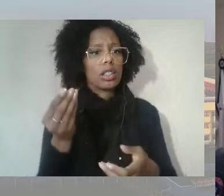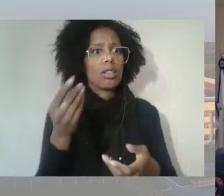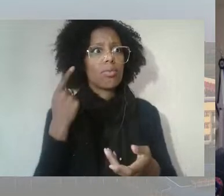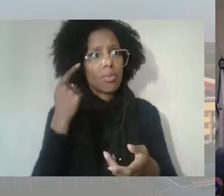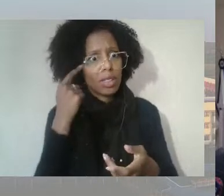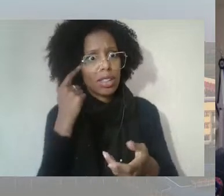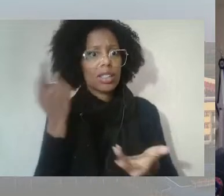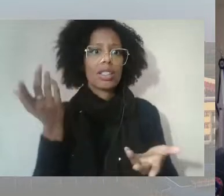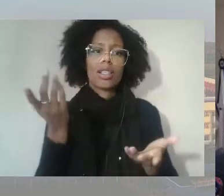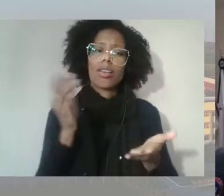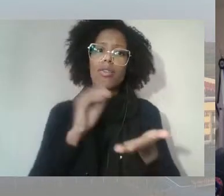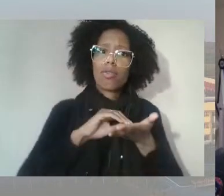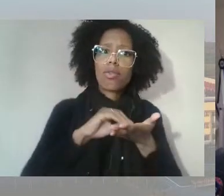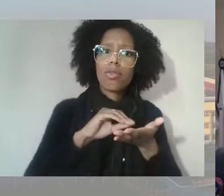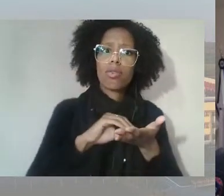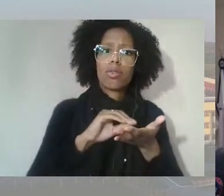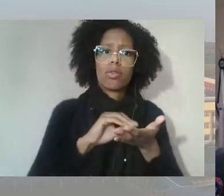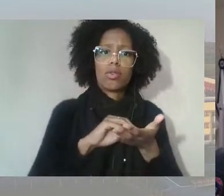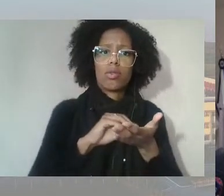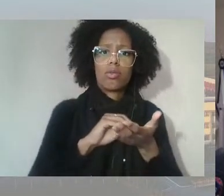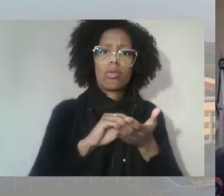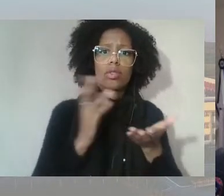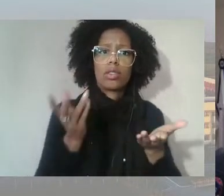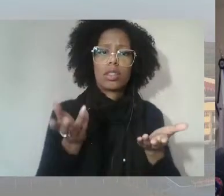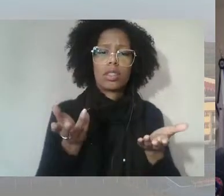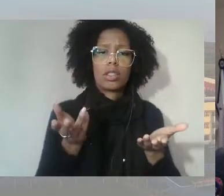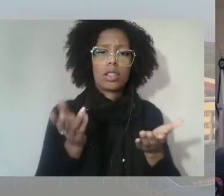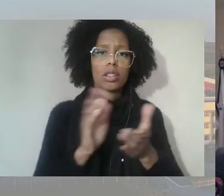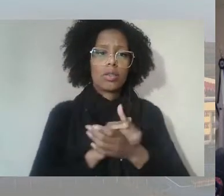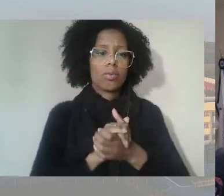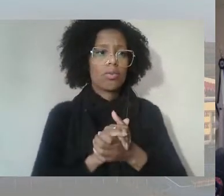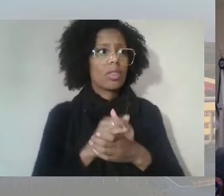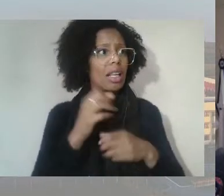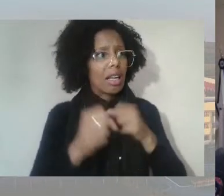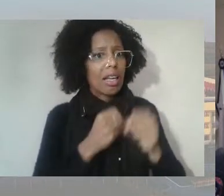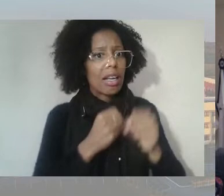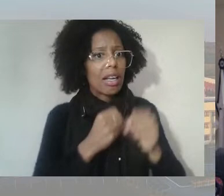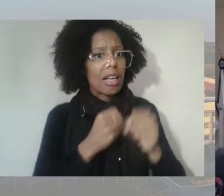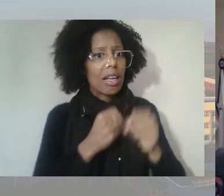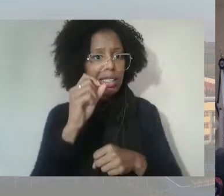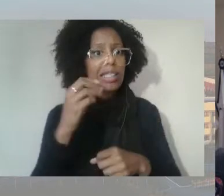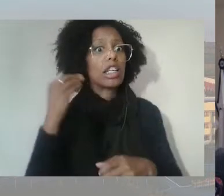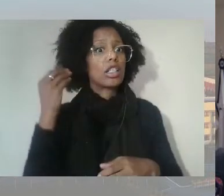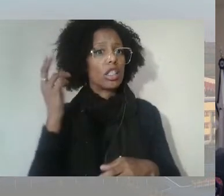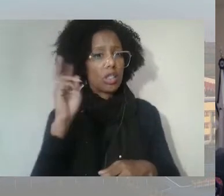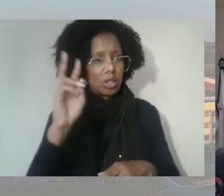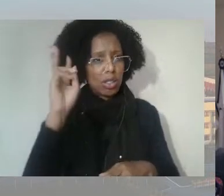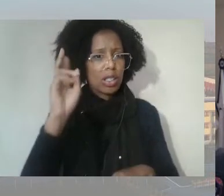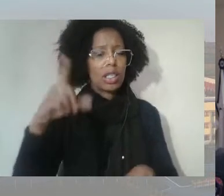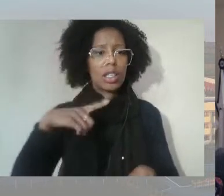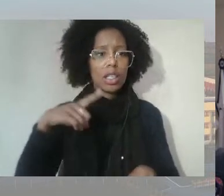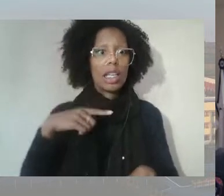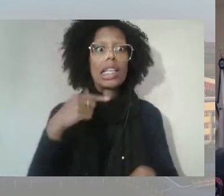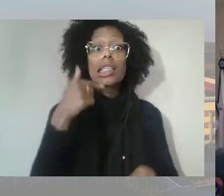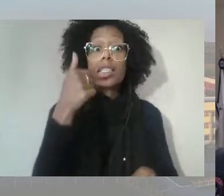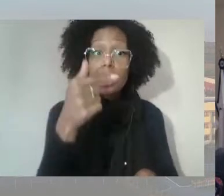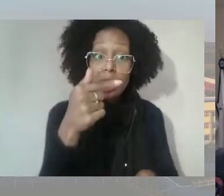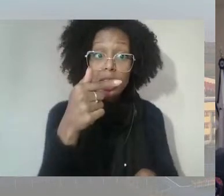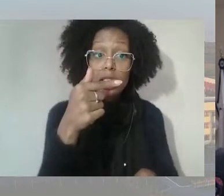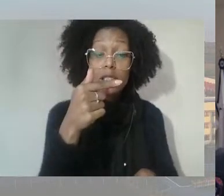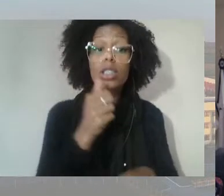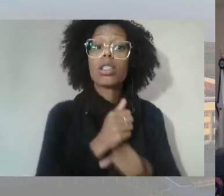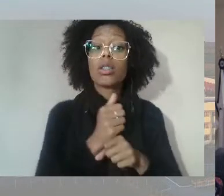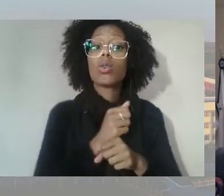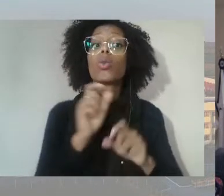Já pararam para pensar nisso? A cada 10 anos da nossa história, 7 anos a gente teve